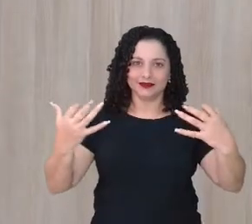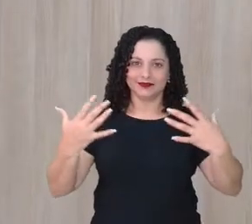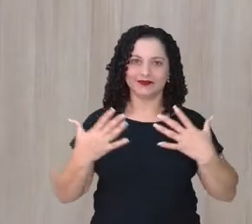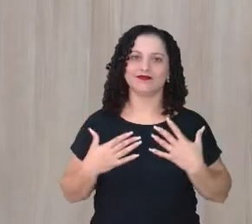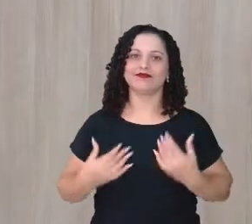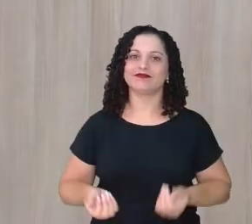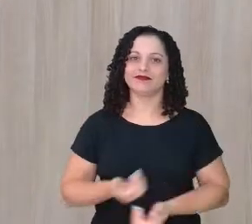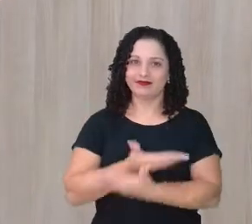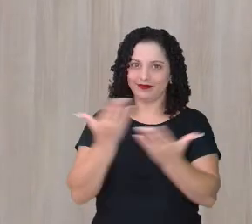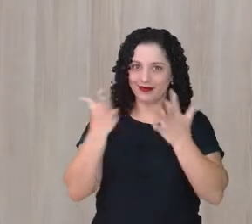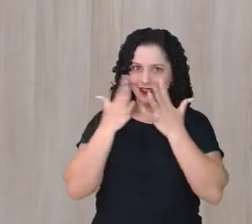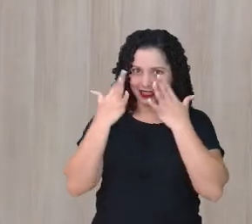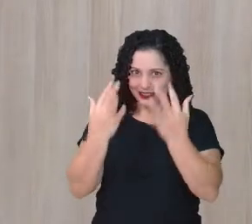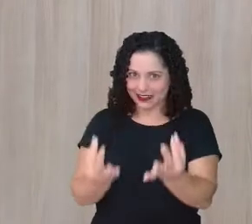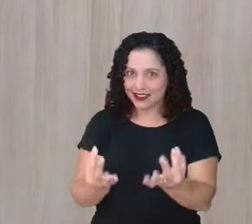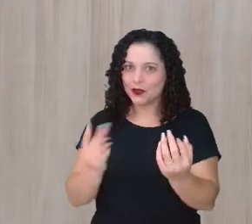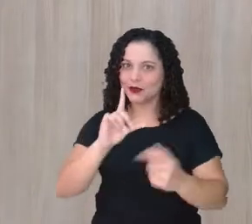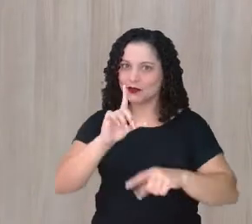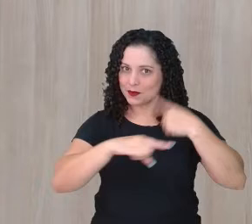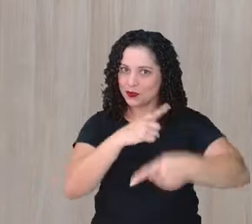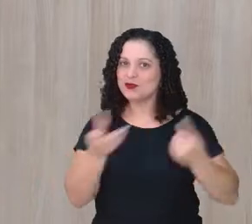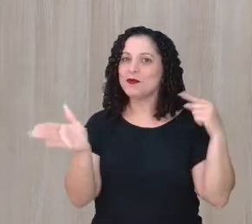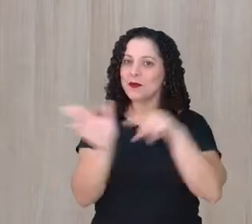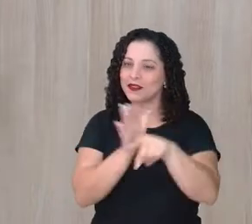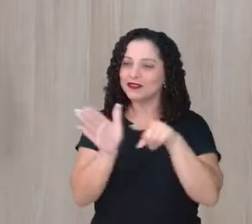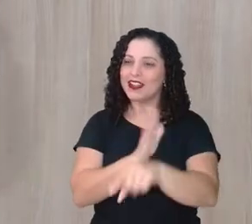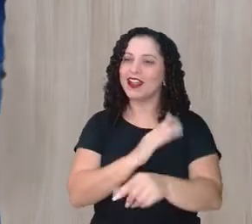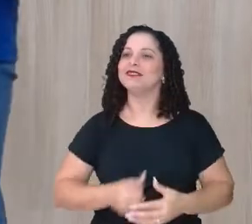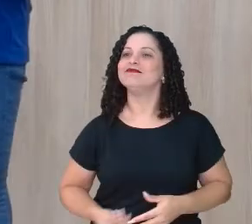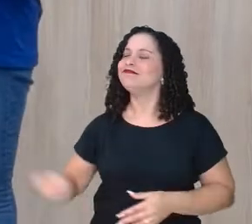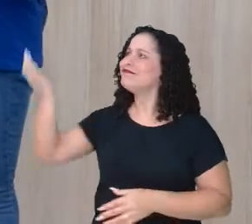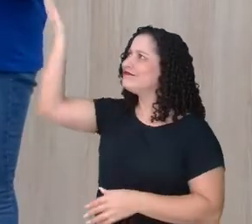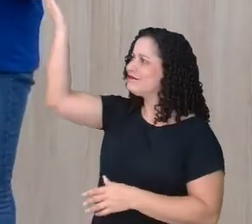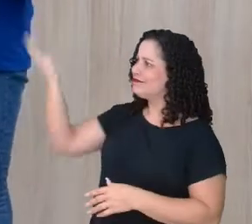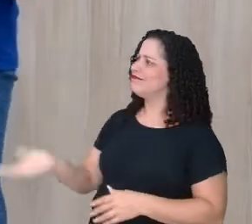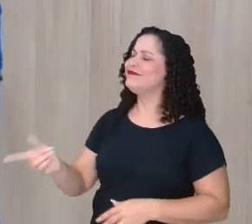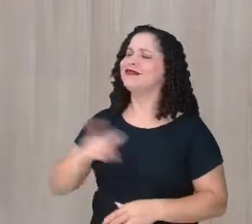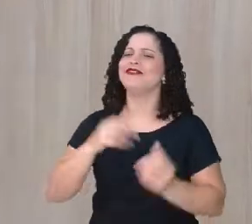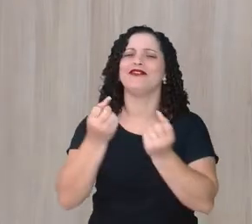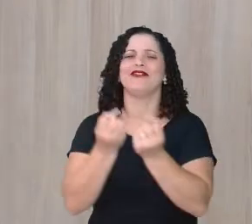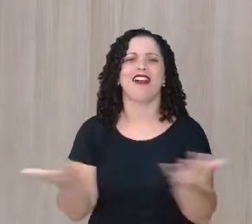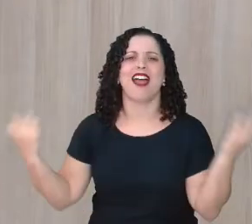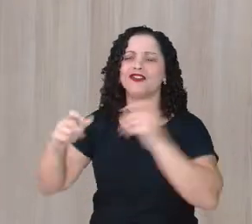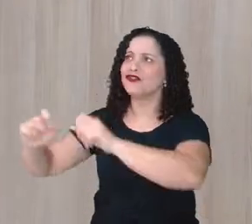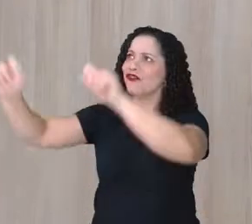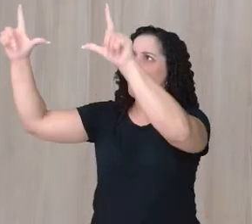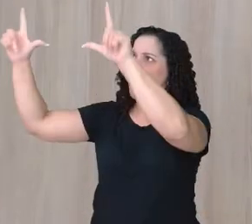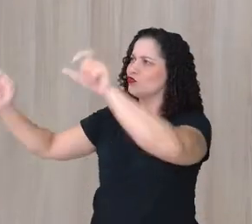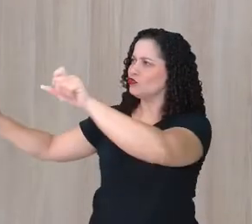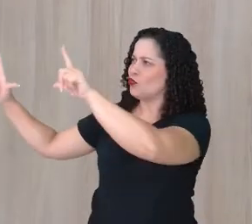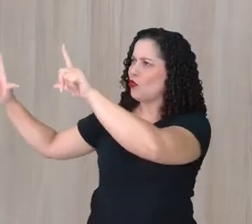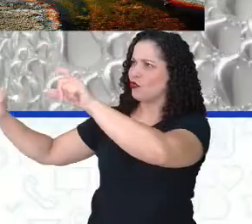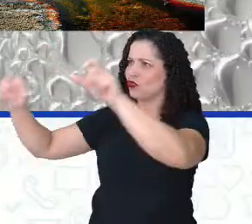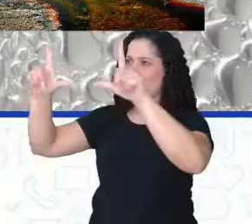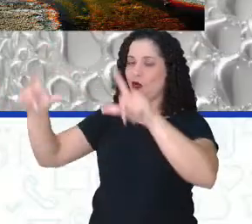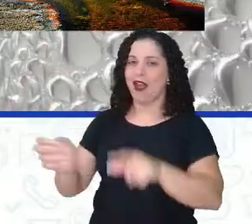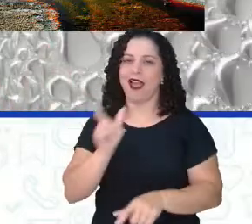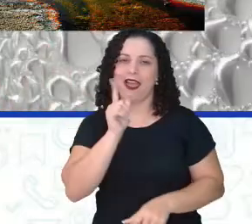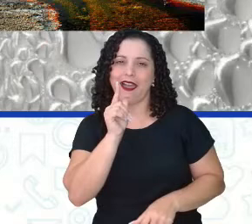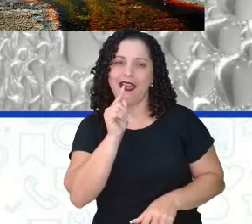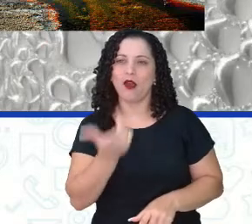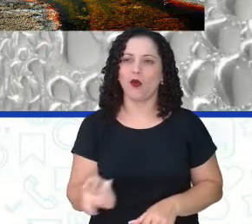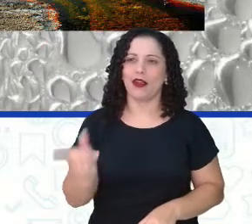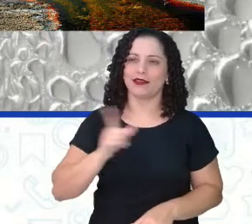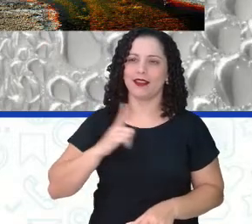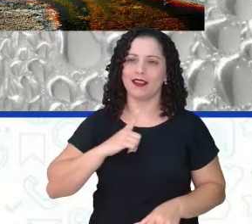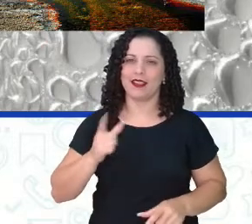Fiquem atentos que tem mais perguntas. Aqui eu estou trazendo para vocês vários ambientes aquáticos, né? Eu tenho aí lagos, eu